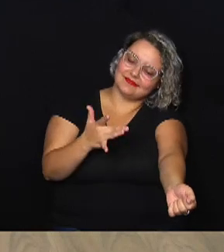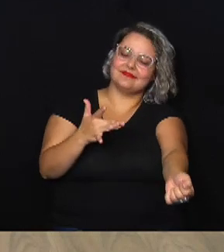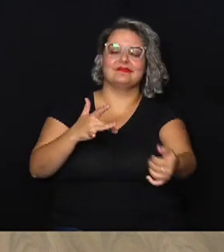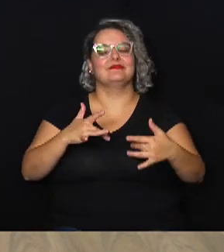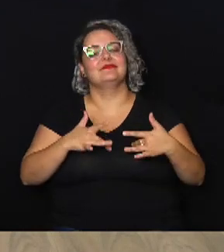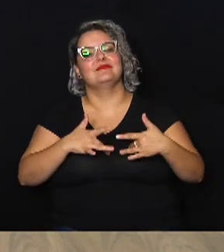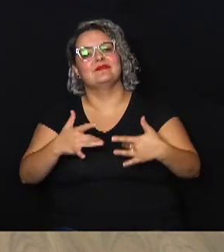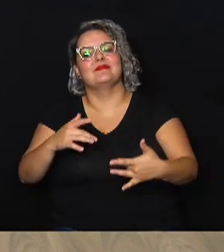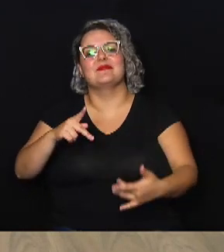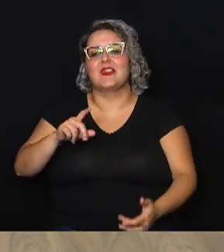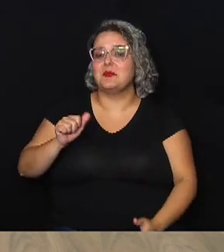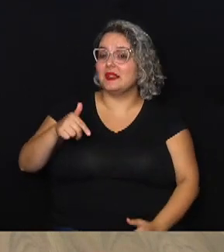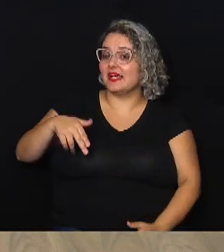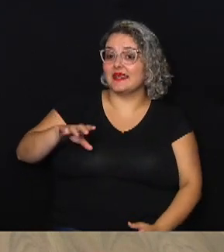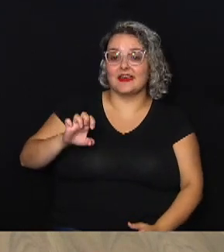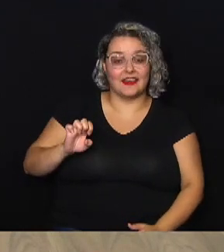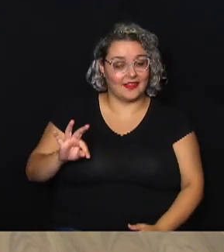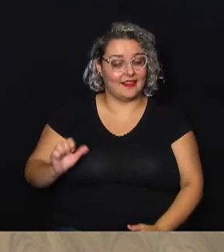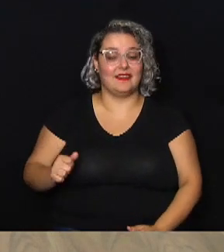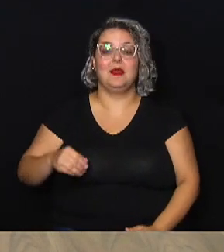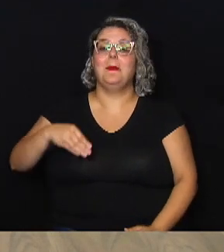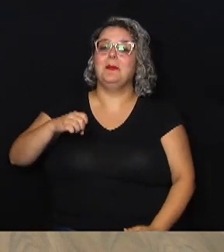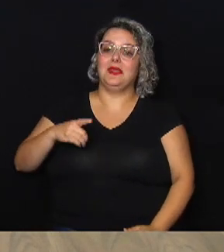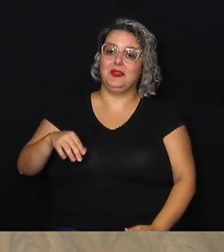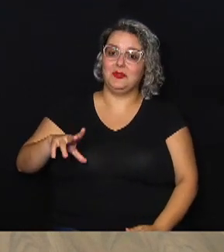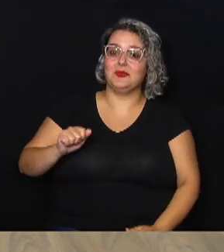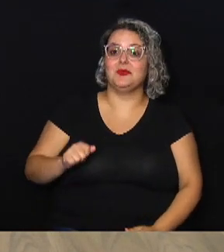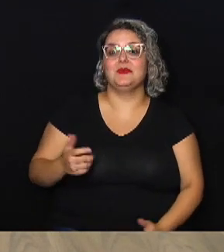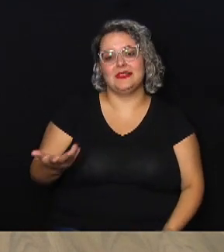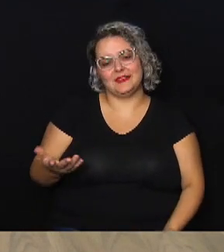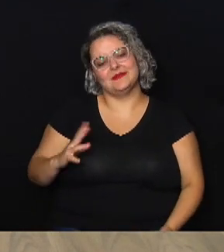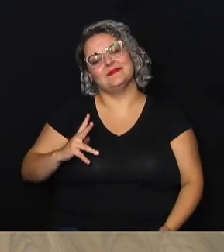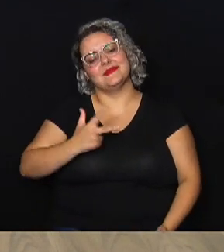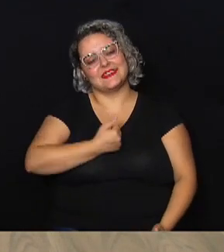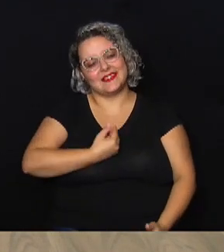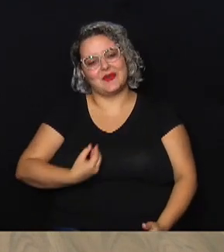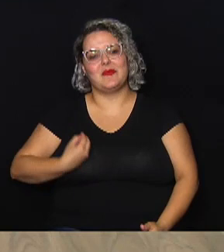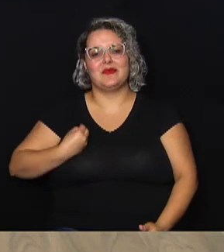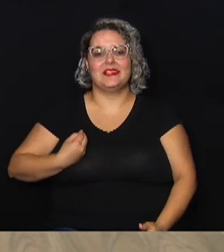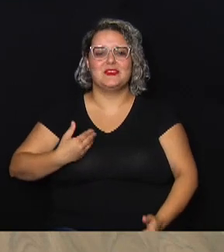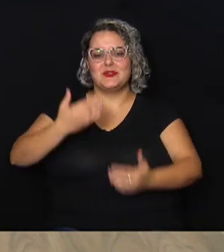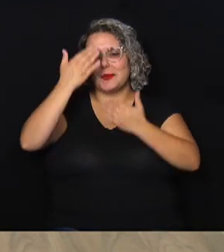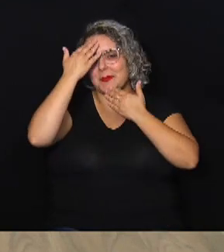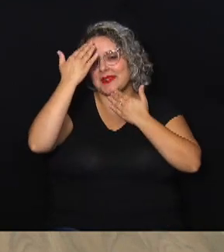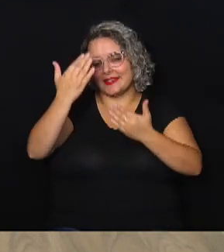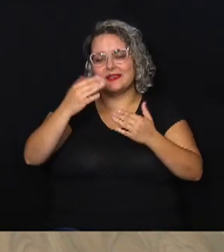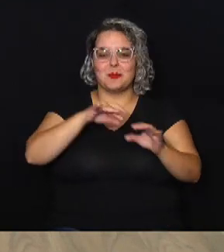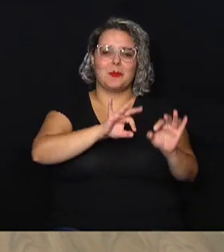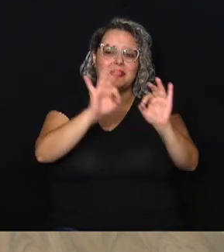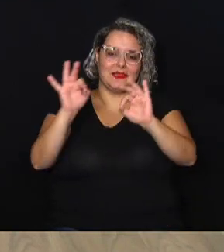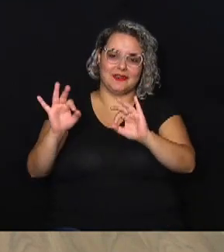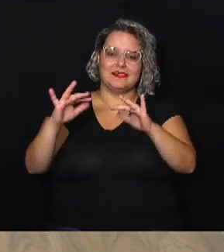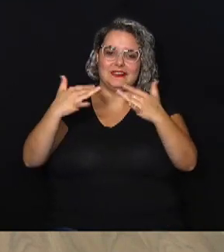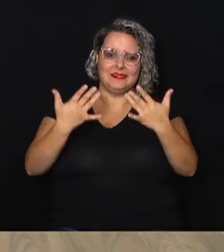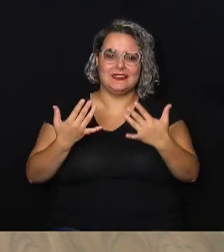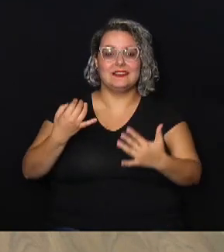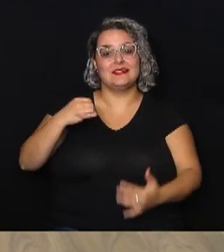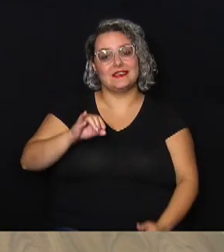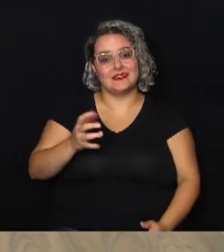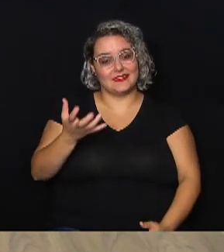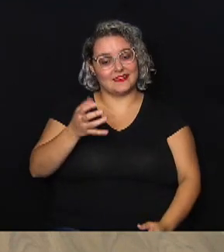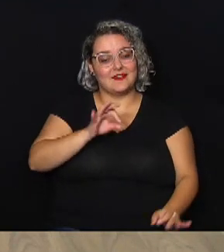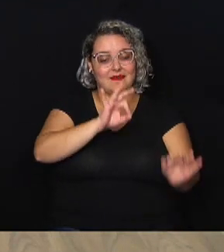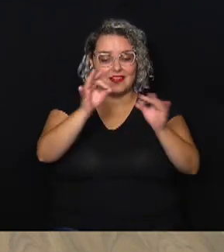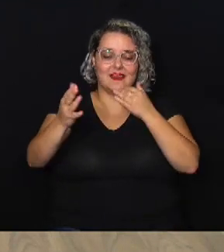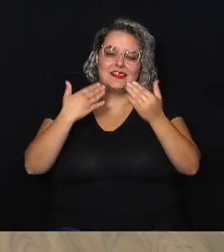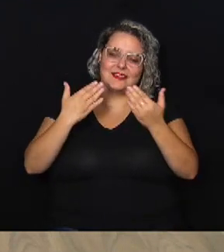de plaqueta, de medula, não custa nada e salva vidas. Muito obrigada pela sua companhia e audiência. Se quiser rever todo esse bate-papo